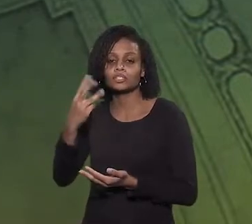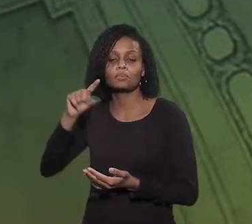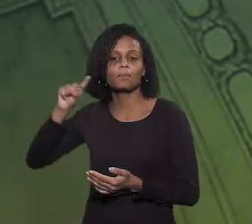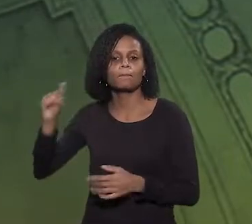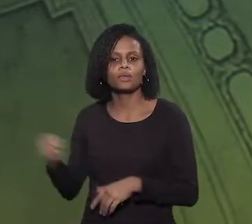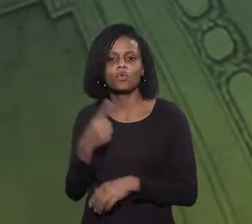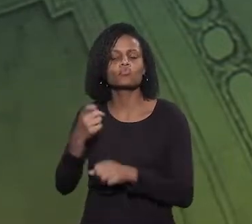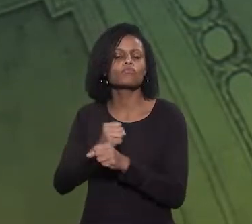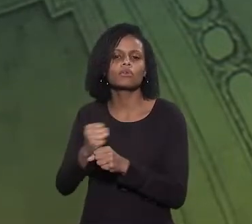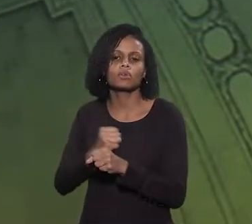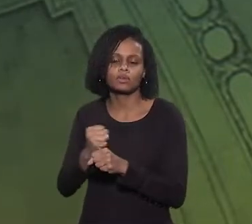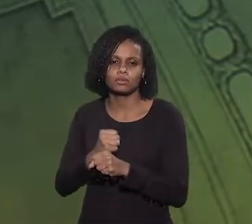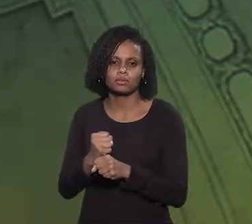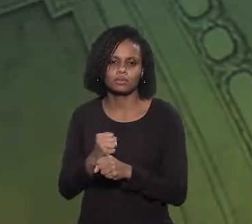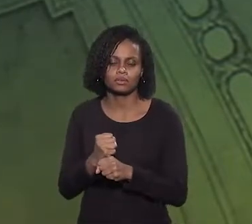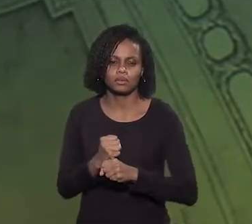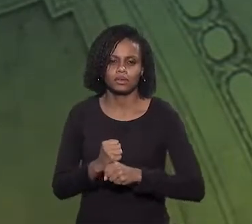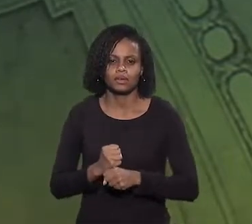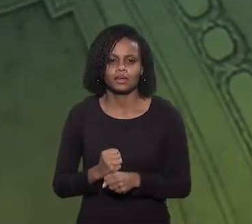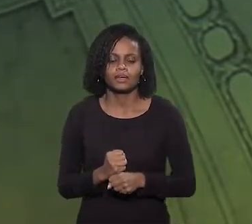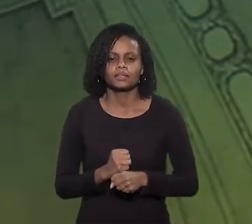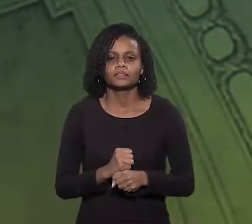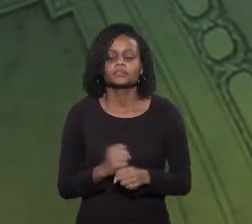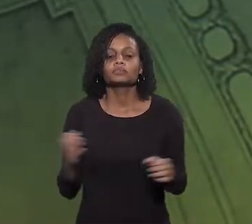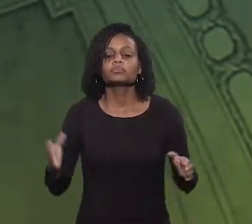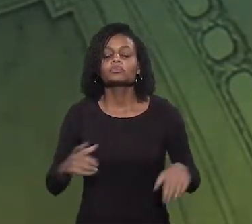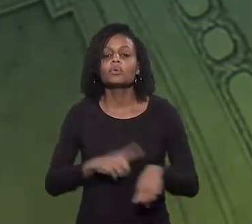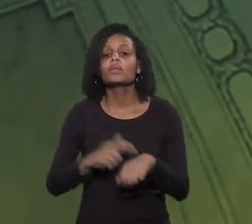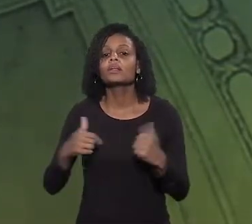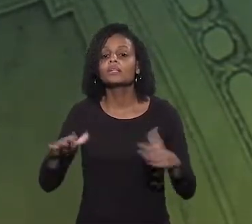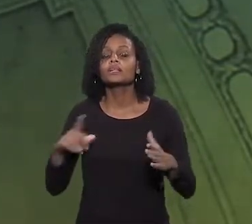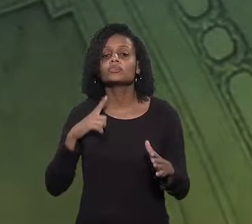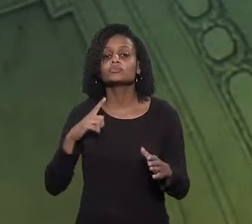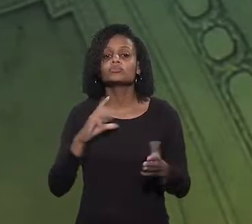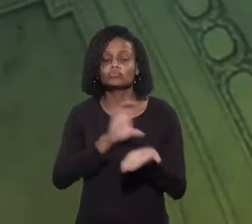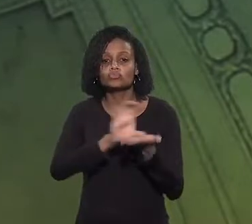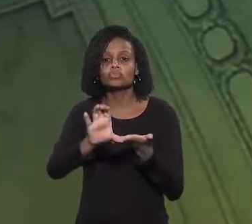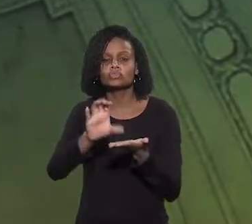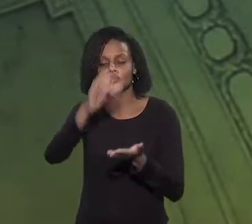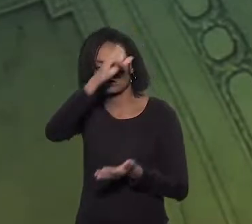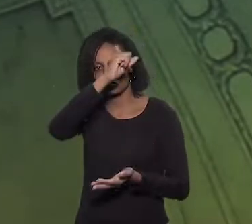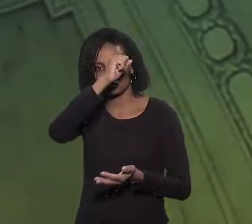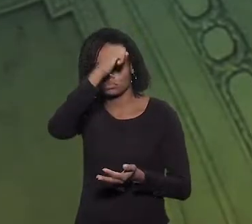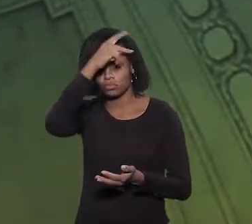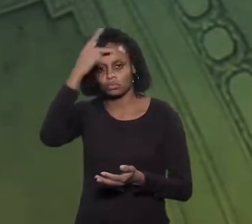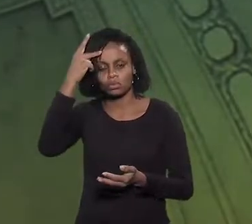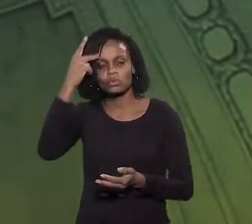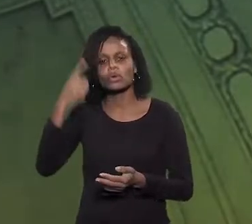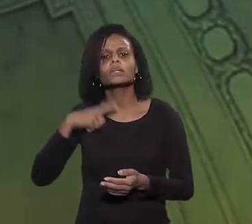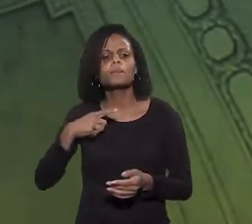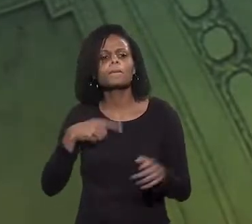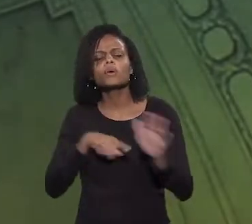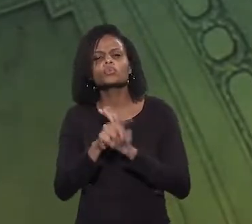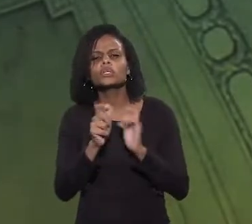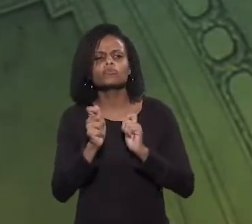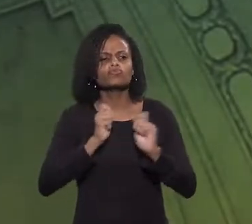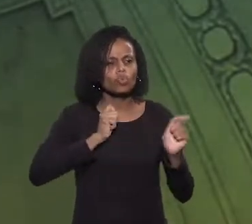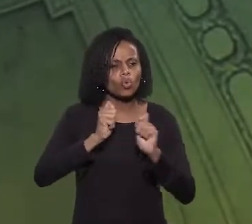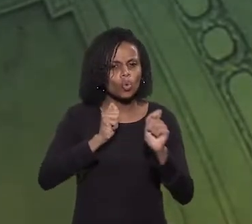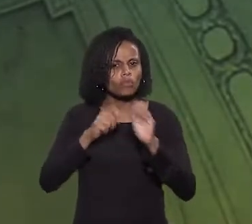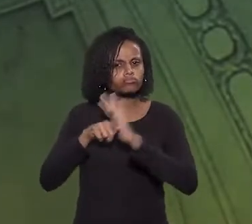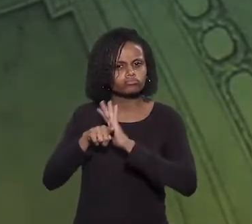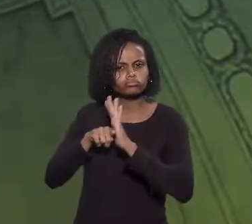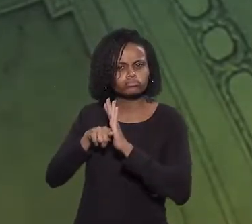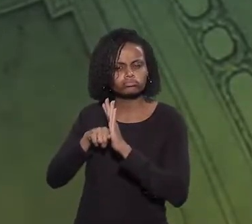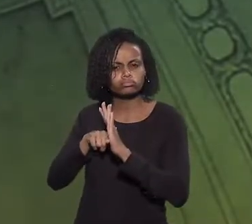a receber esse financiamento público, a gente pergunta, existe algum tipo de controle,